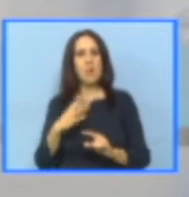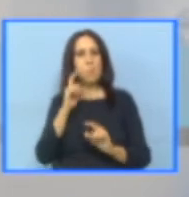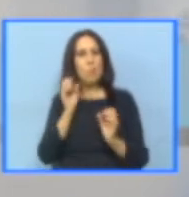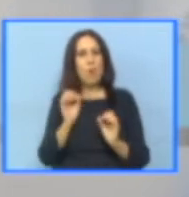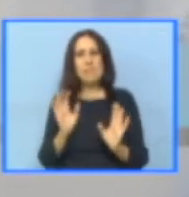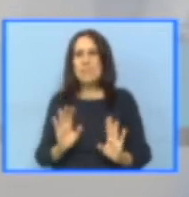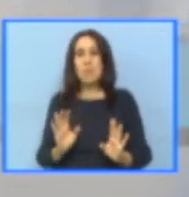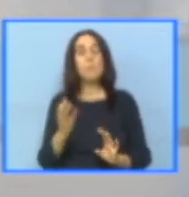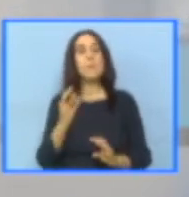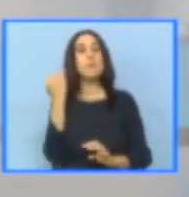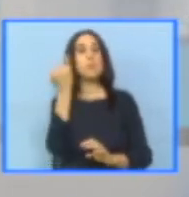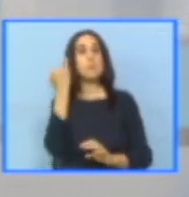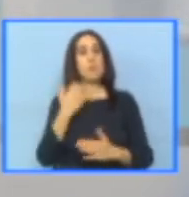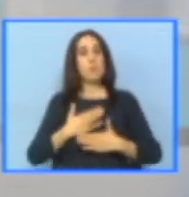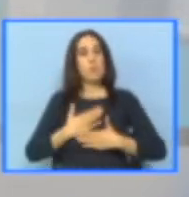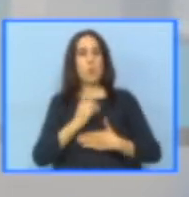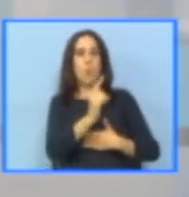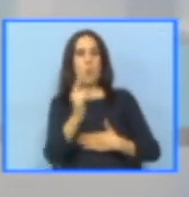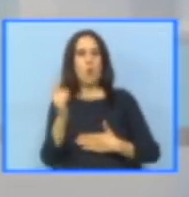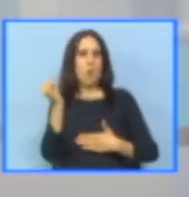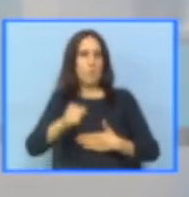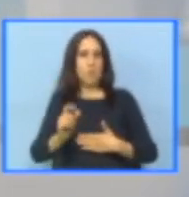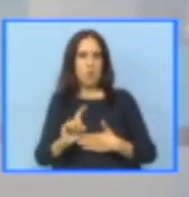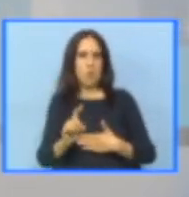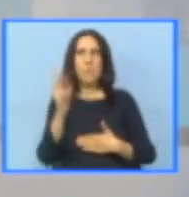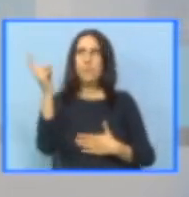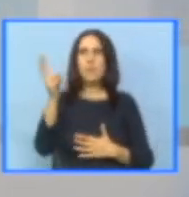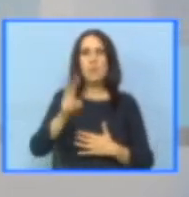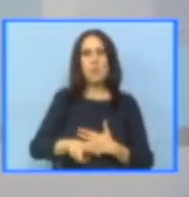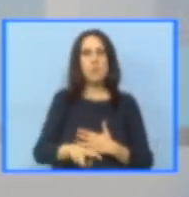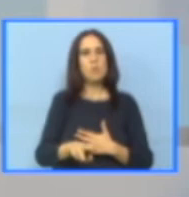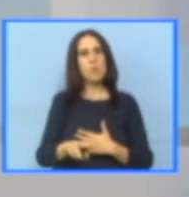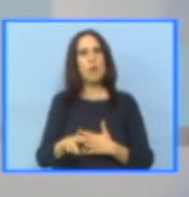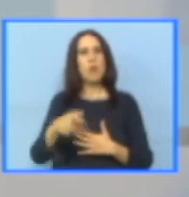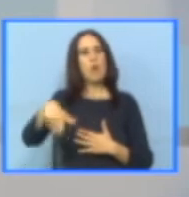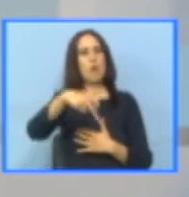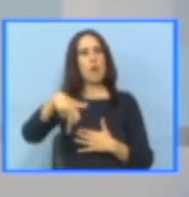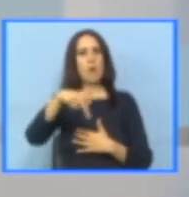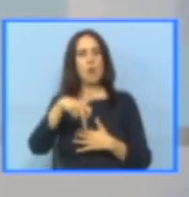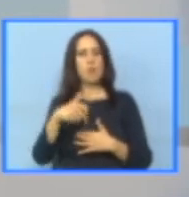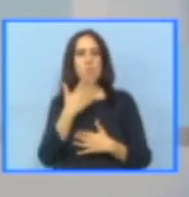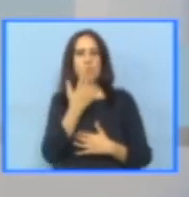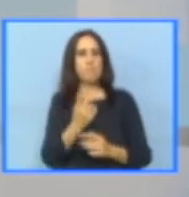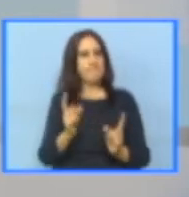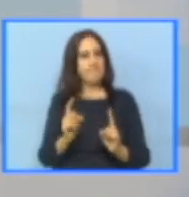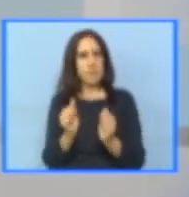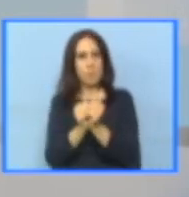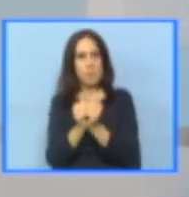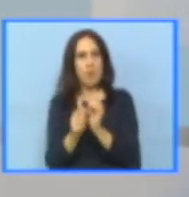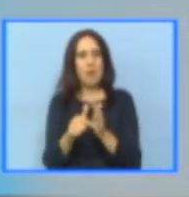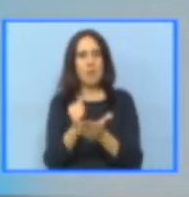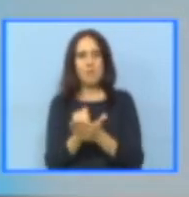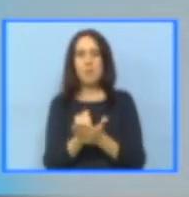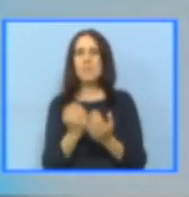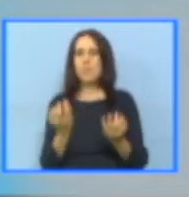que enviam estes voluntários não os abandonam. Eles não regressam e não ficam à sua sorte. Há sempre um acompanhamento. No entanto,